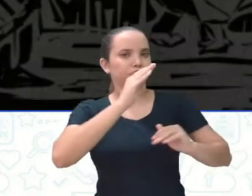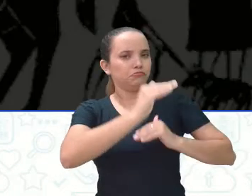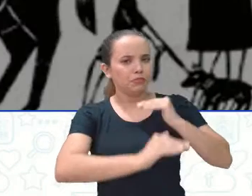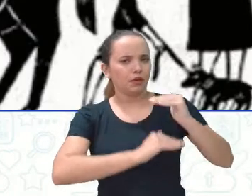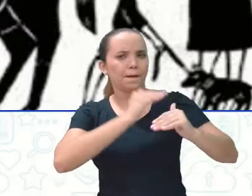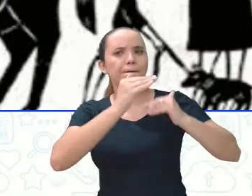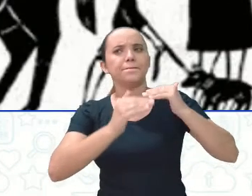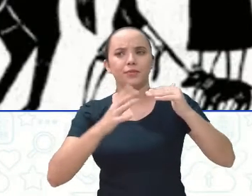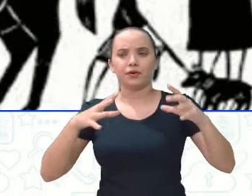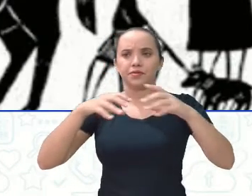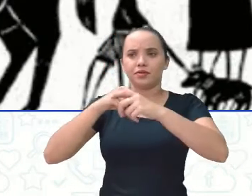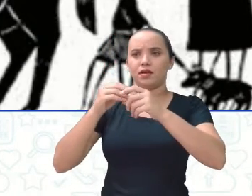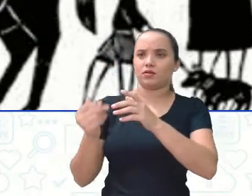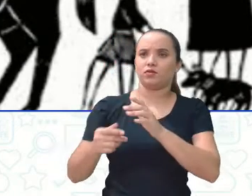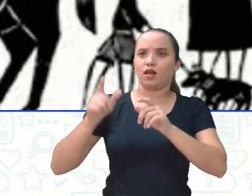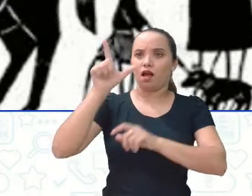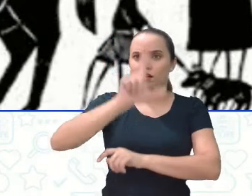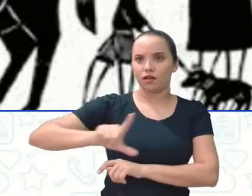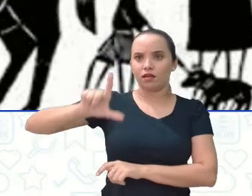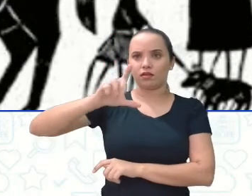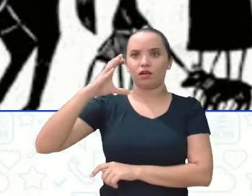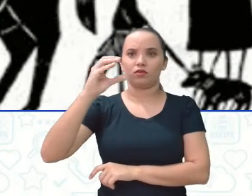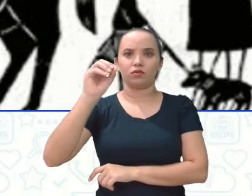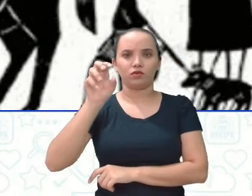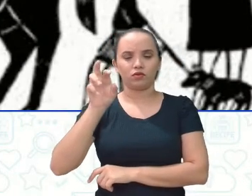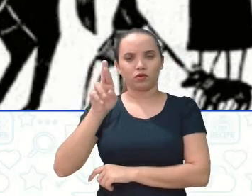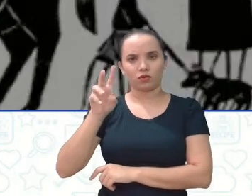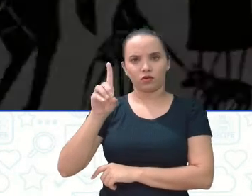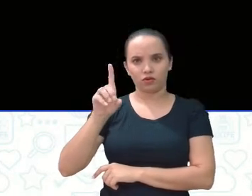de cordel. Quase todos os